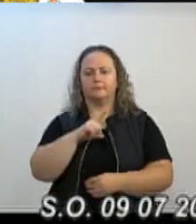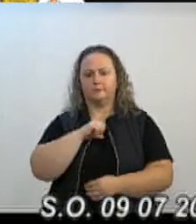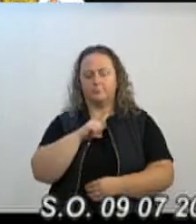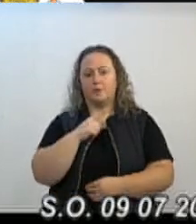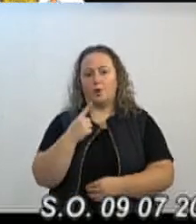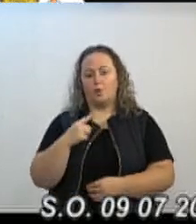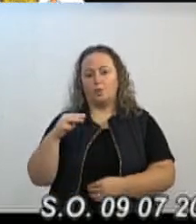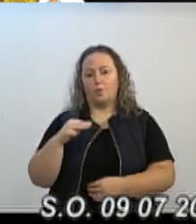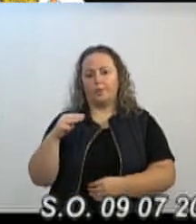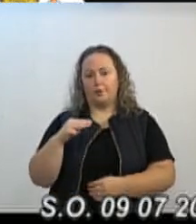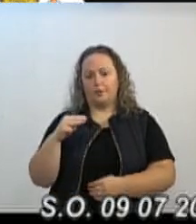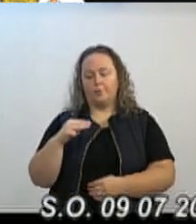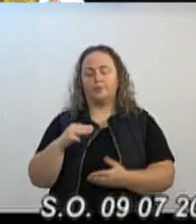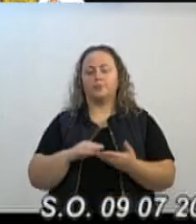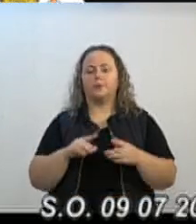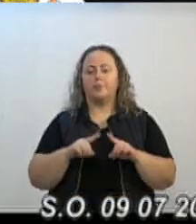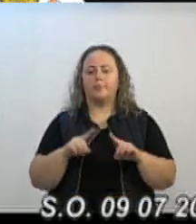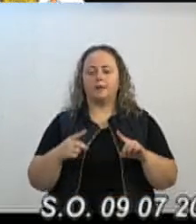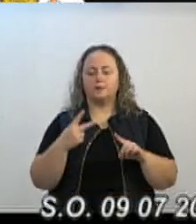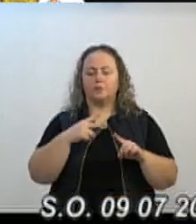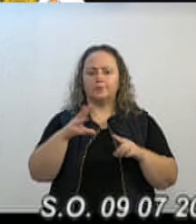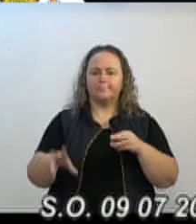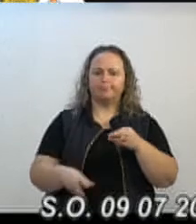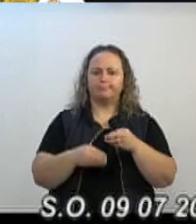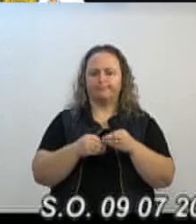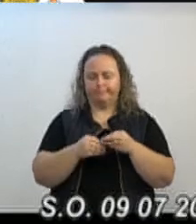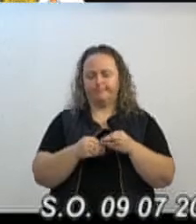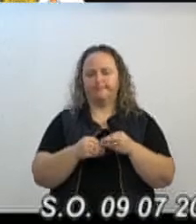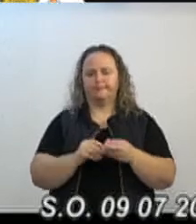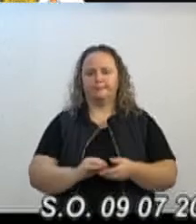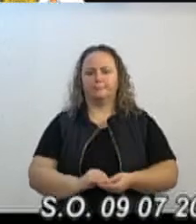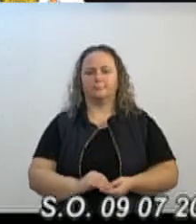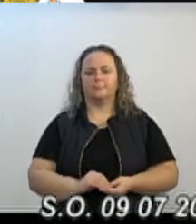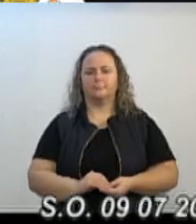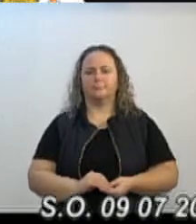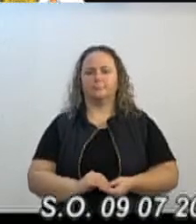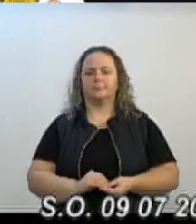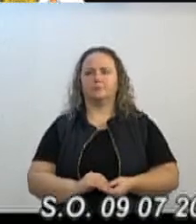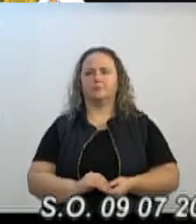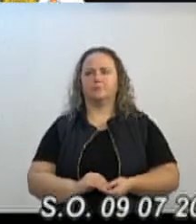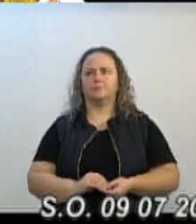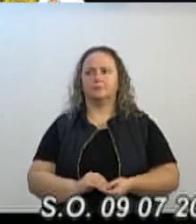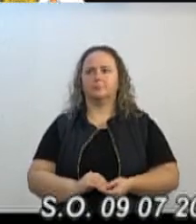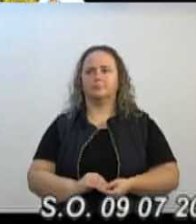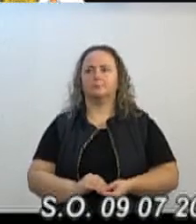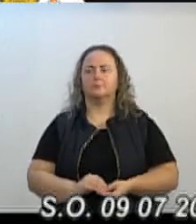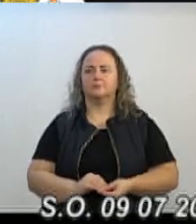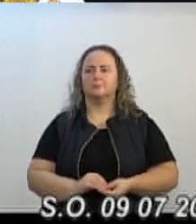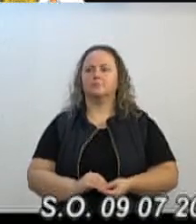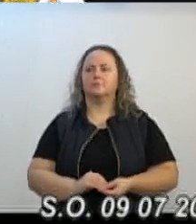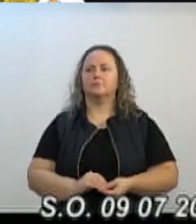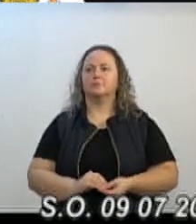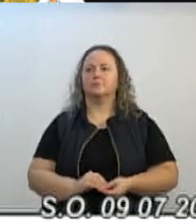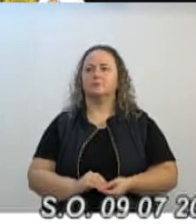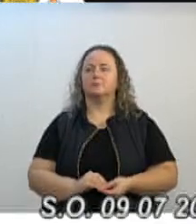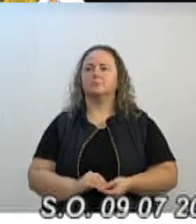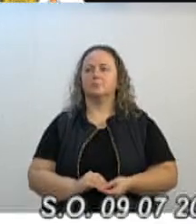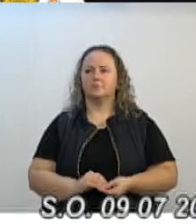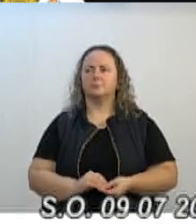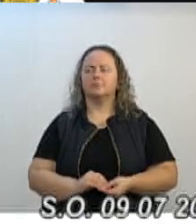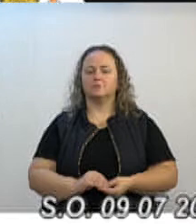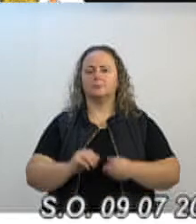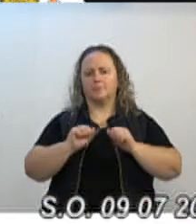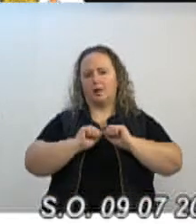para a conclusão do seu pronunciamento, mais 2 minutos em função dos apartes. Perfeito. Só quero deixar claro, principalmente respondendo ao vereador Gilson,